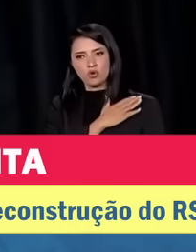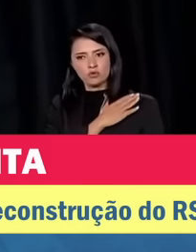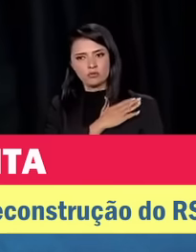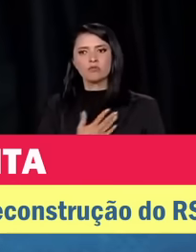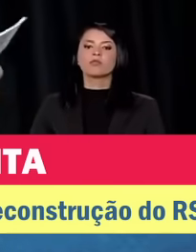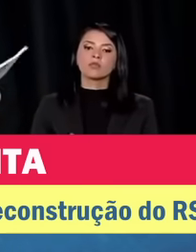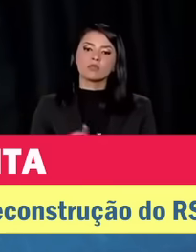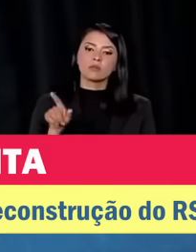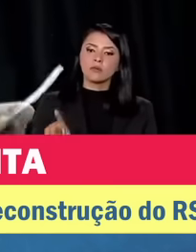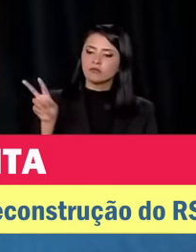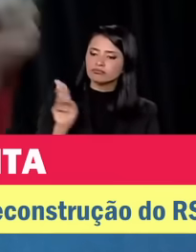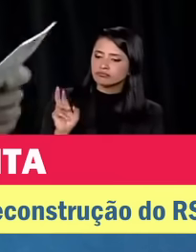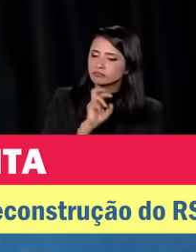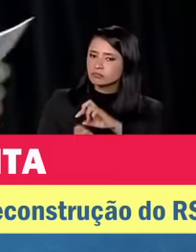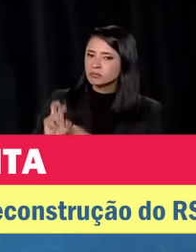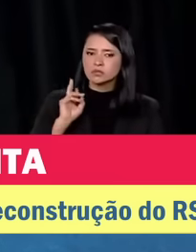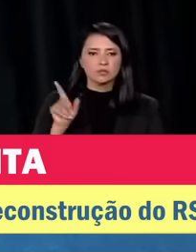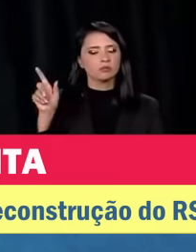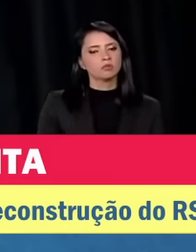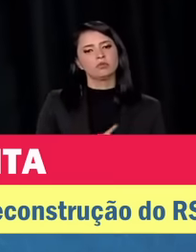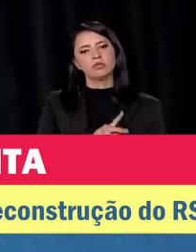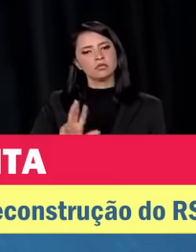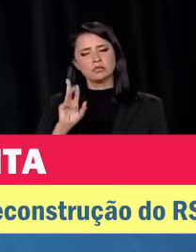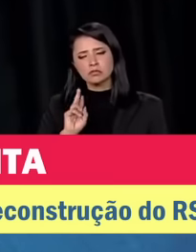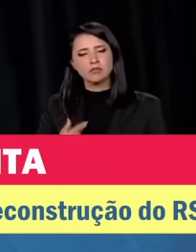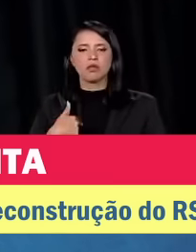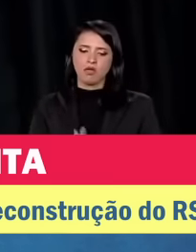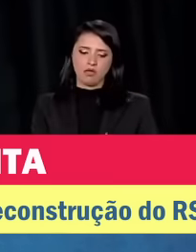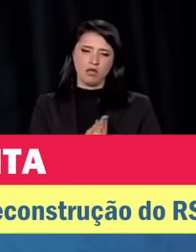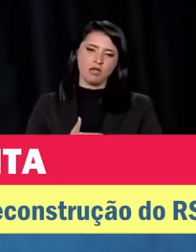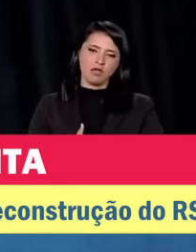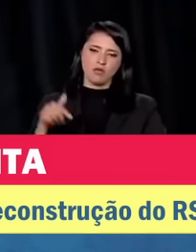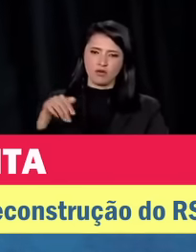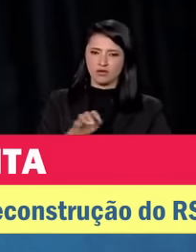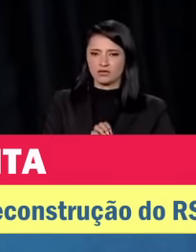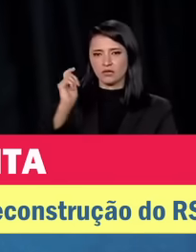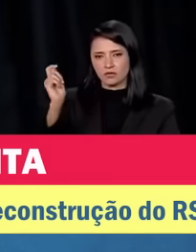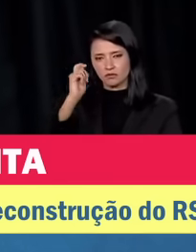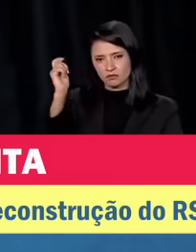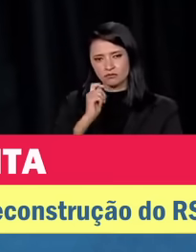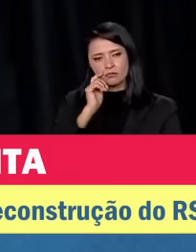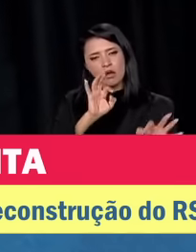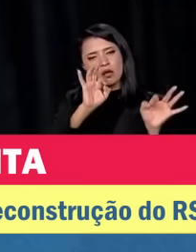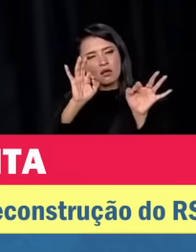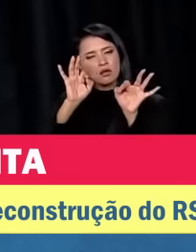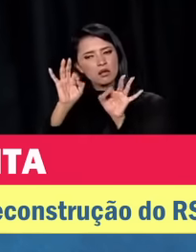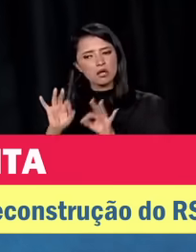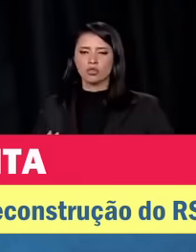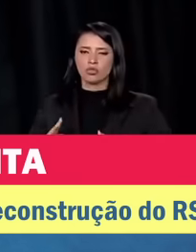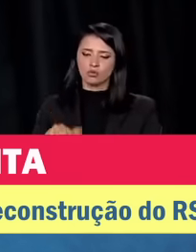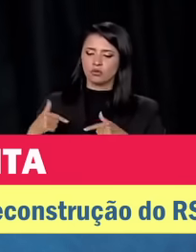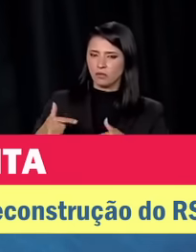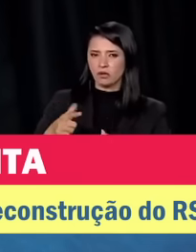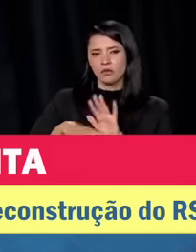com a supervisão cotidiana e direta do presidente Lula, que eu estarei presente aqui no Estado do Rio Grande do Sul, acompanhando todas as ações do